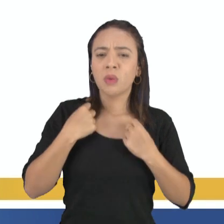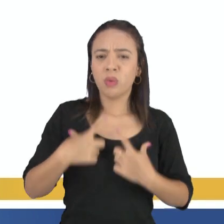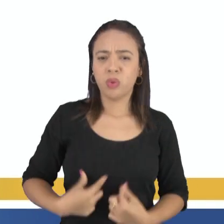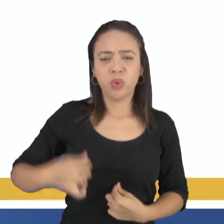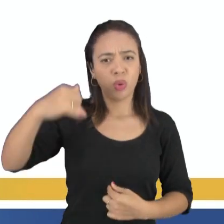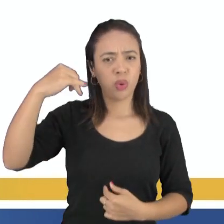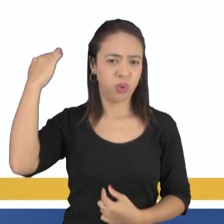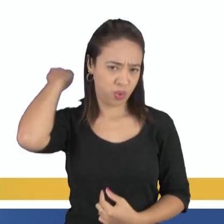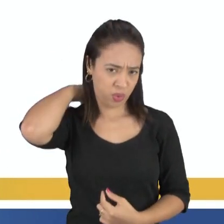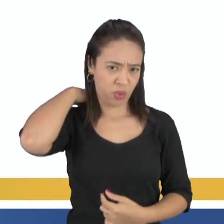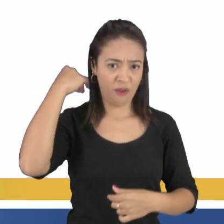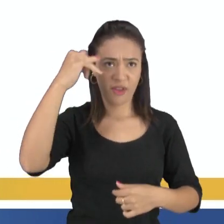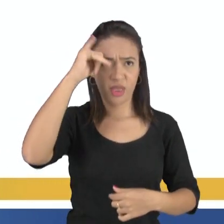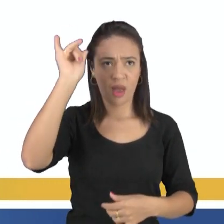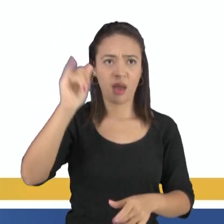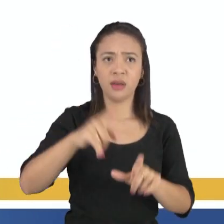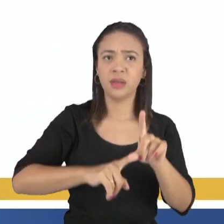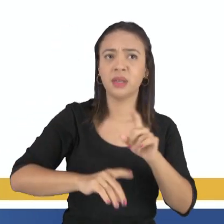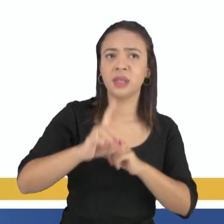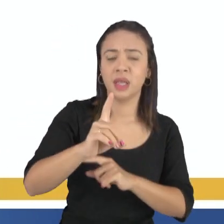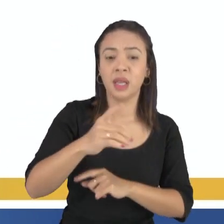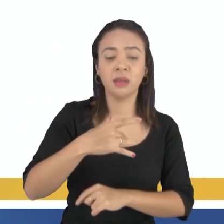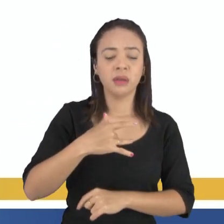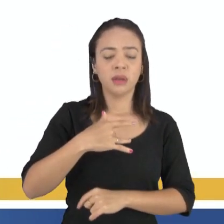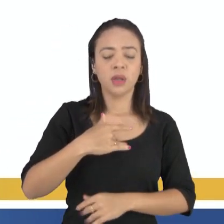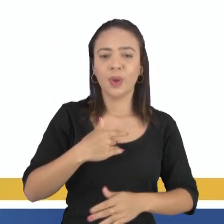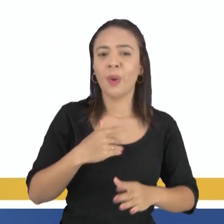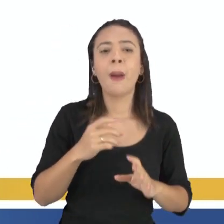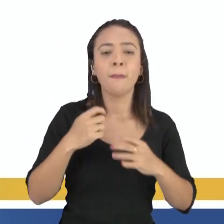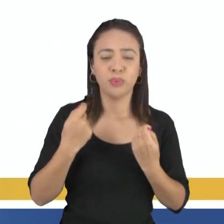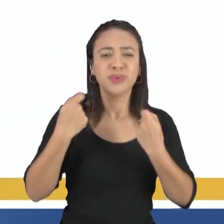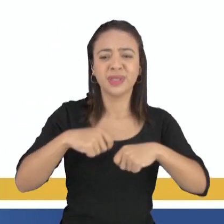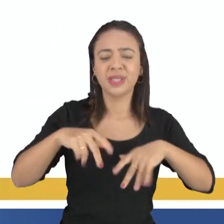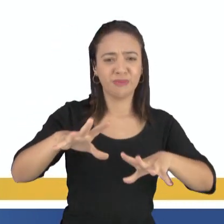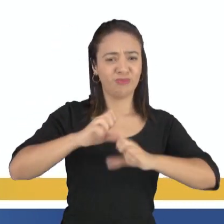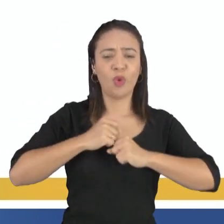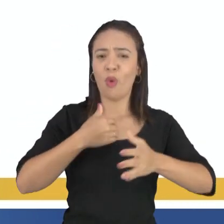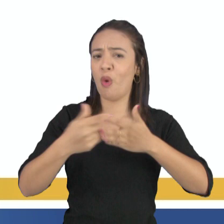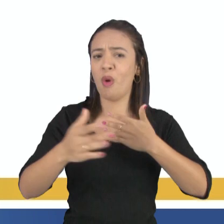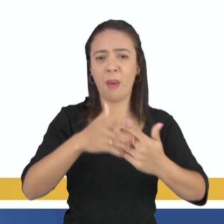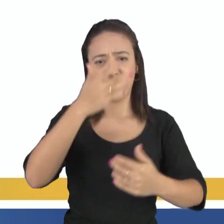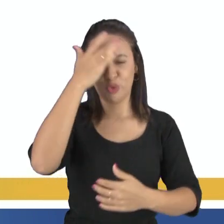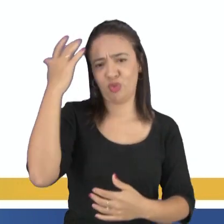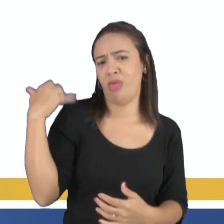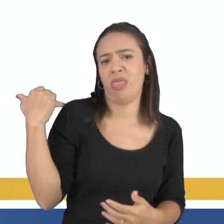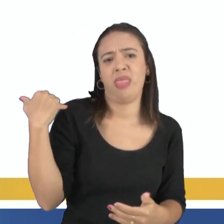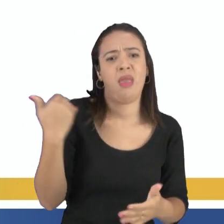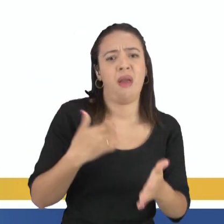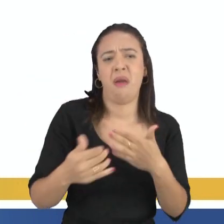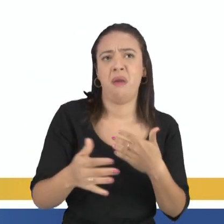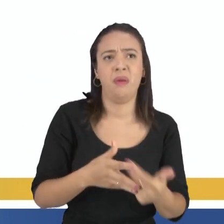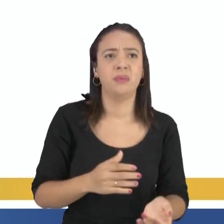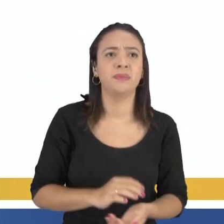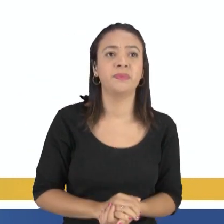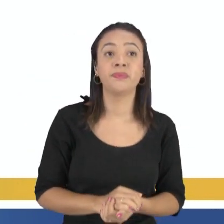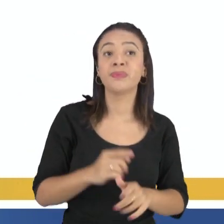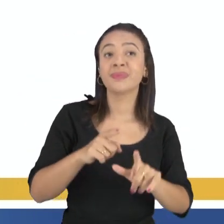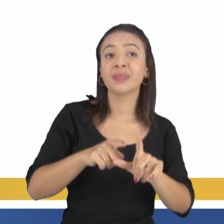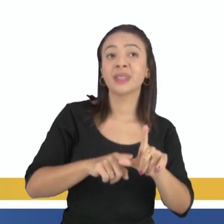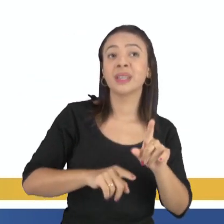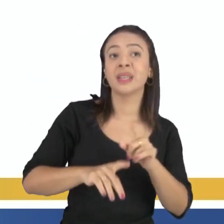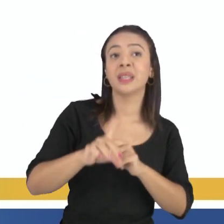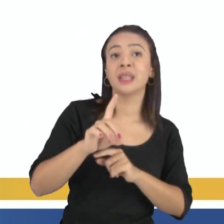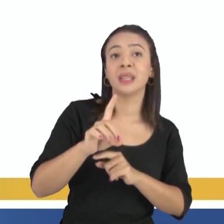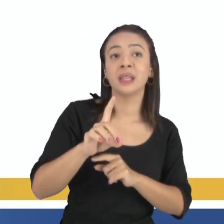A tuberculose pode acometer pessoas de qualquer idade e sexo. E. Nem todas as pessoas que têm contato